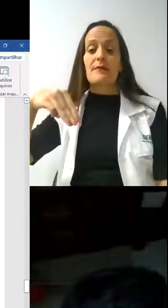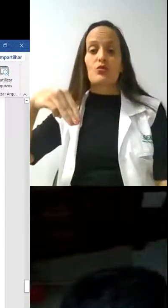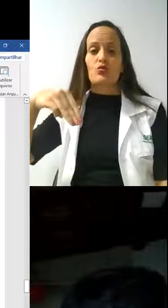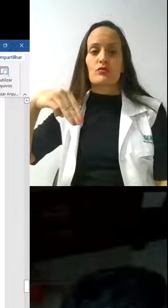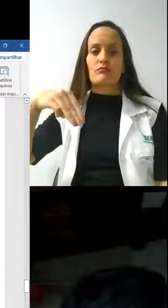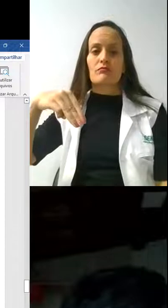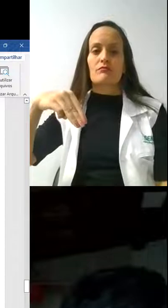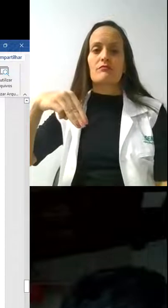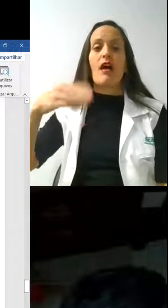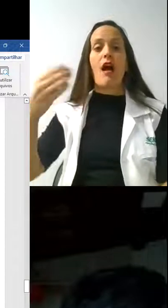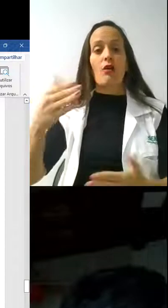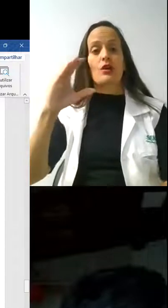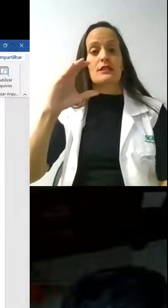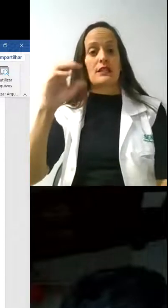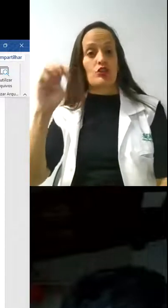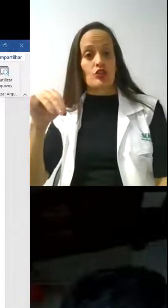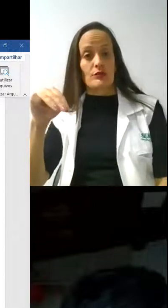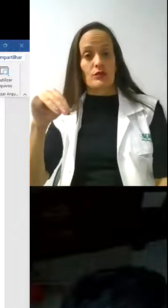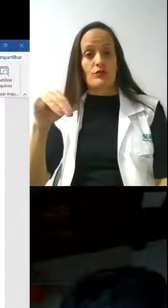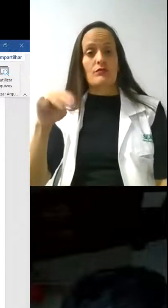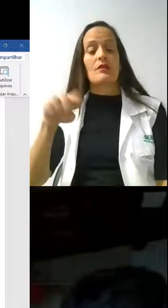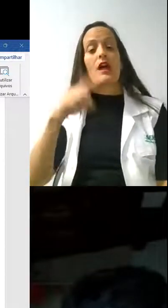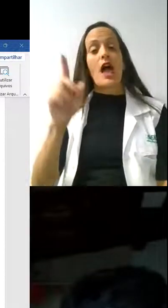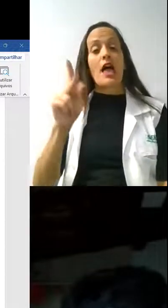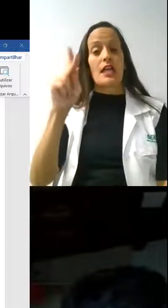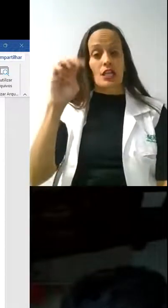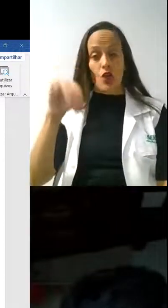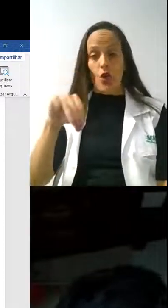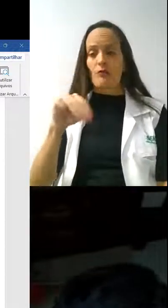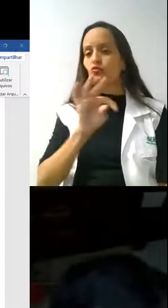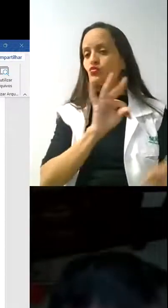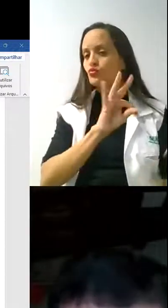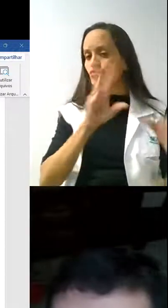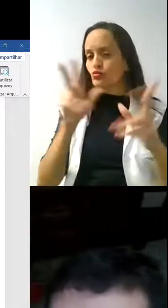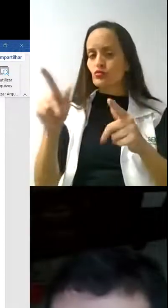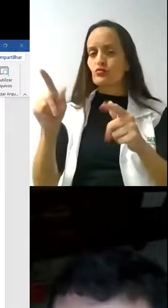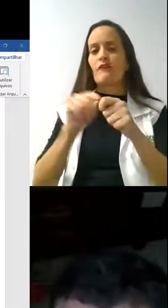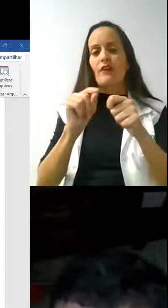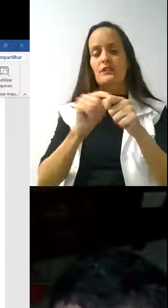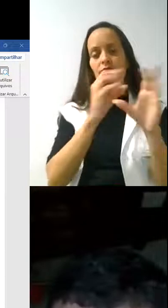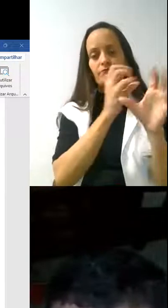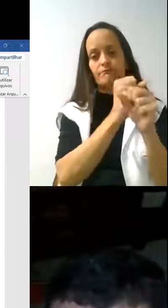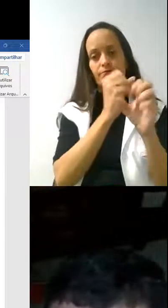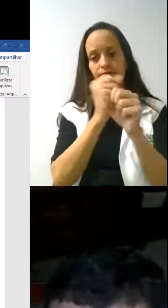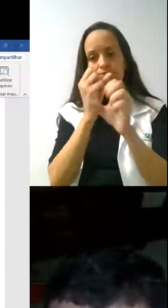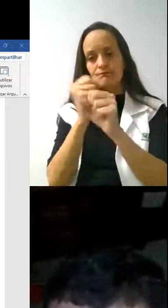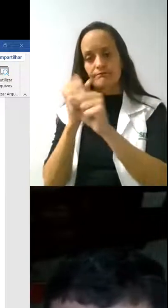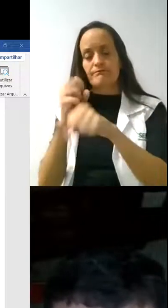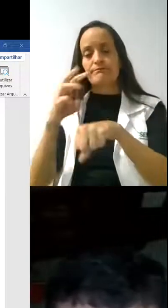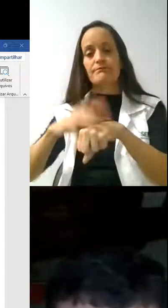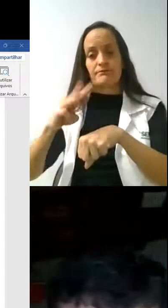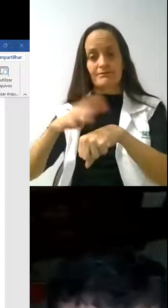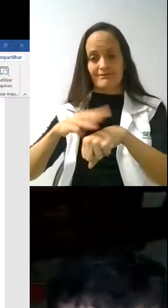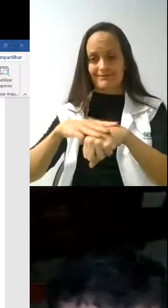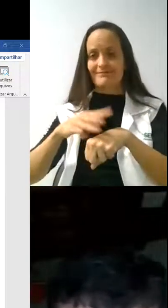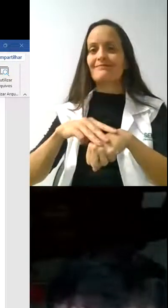represento 1,6 metros em quilômetros? Eu pego o valor 1,6, que é o valor real,